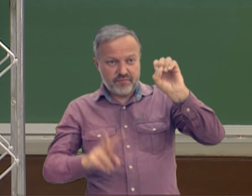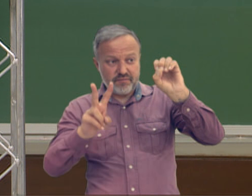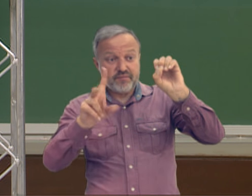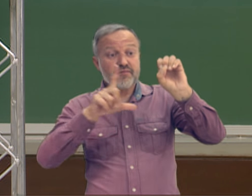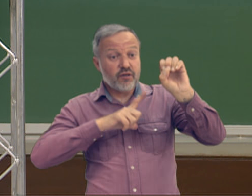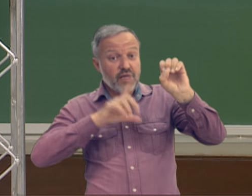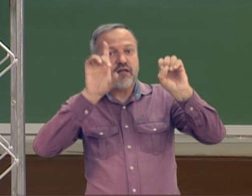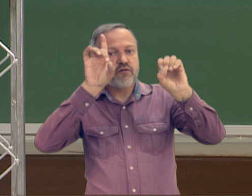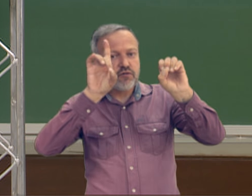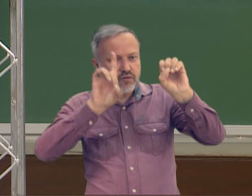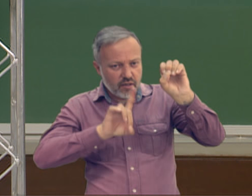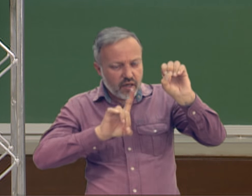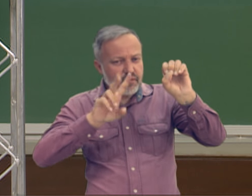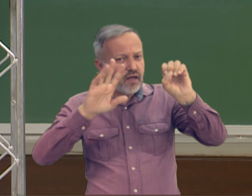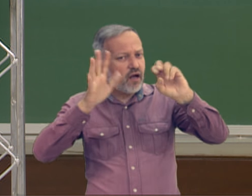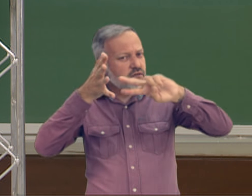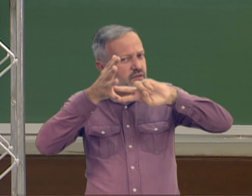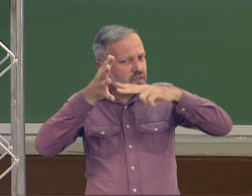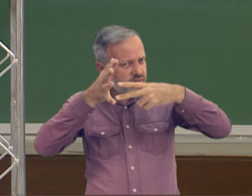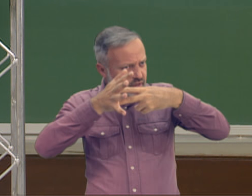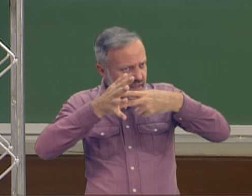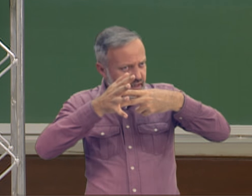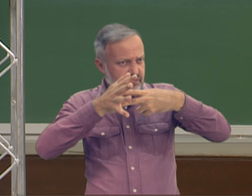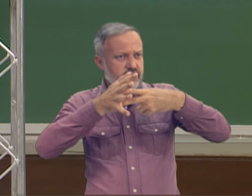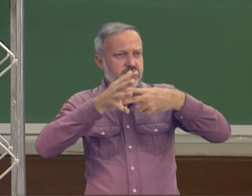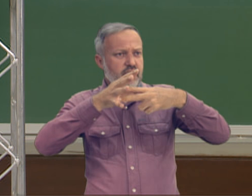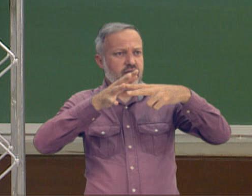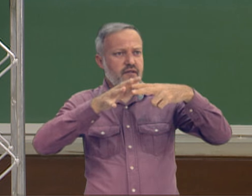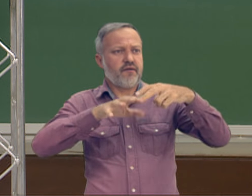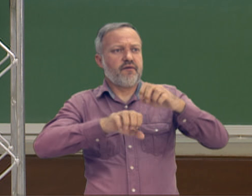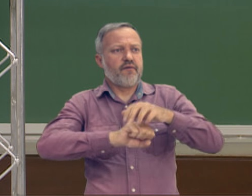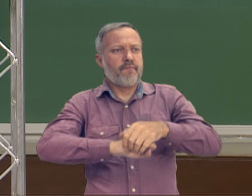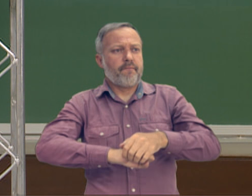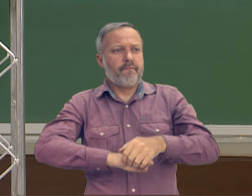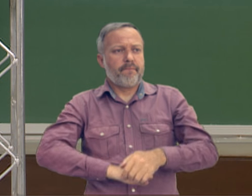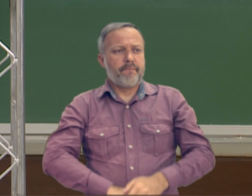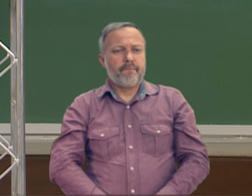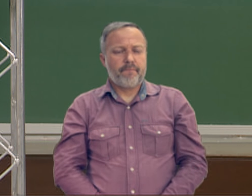elas significam para compreender melhor o texto, certo?